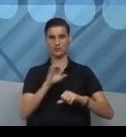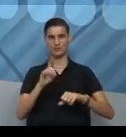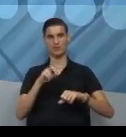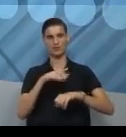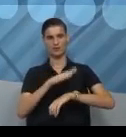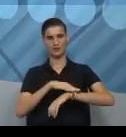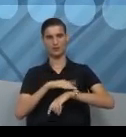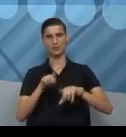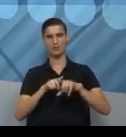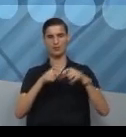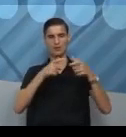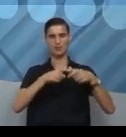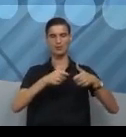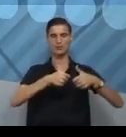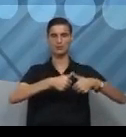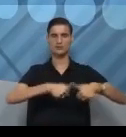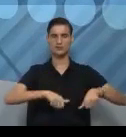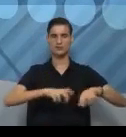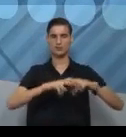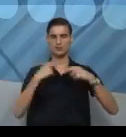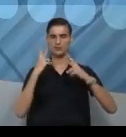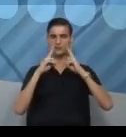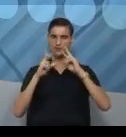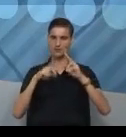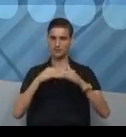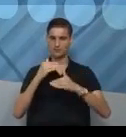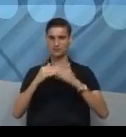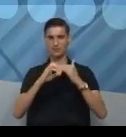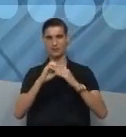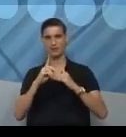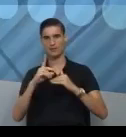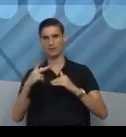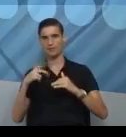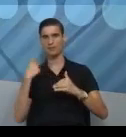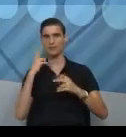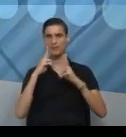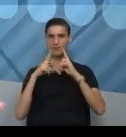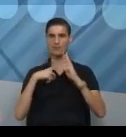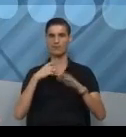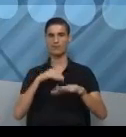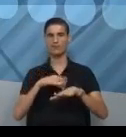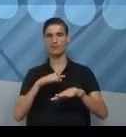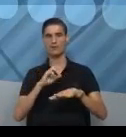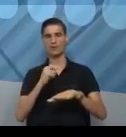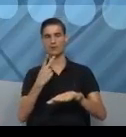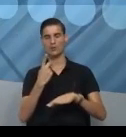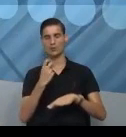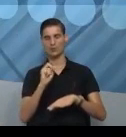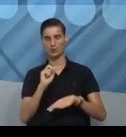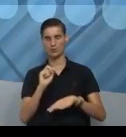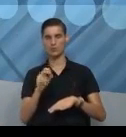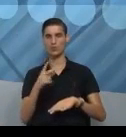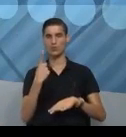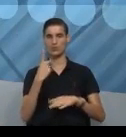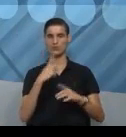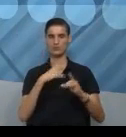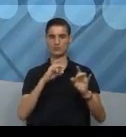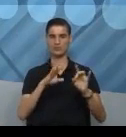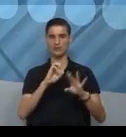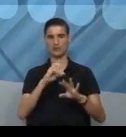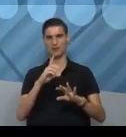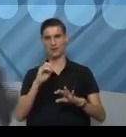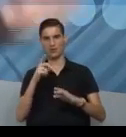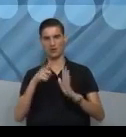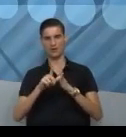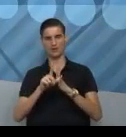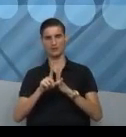que é o tempo e a posição. Por isso que a gente está trabalhando com EDP, onde nós temos mais que uma variável, diferente das EDOs,